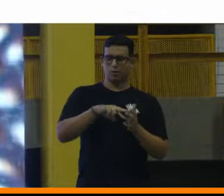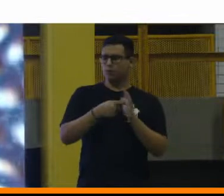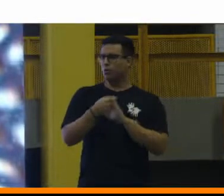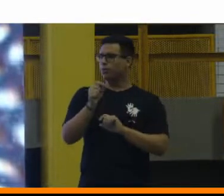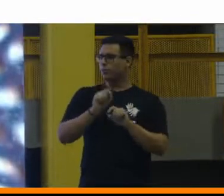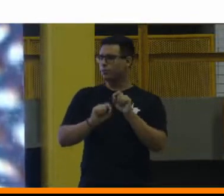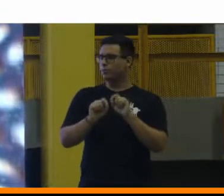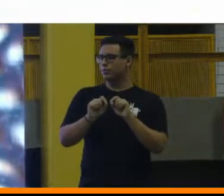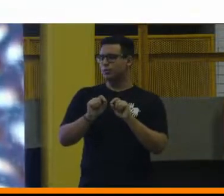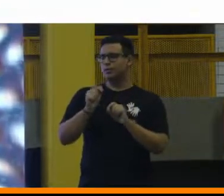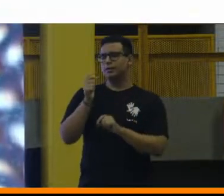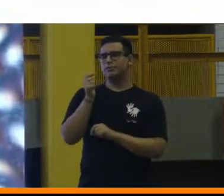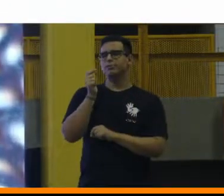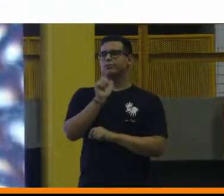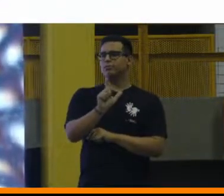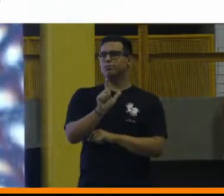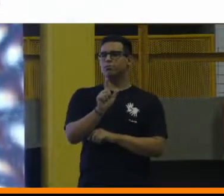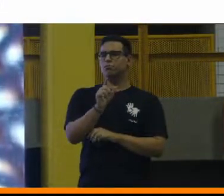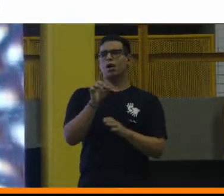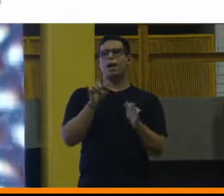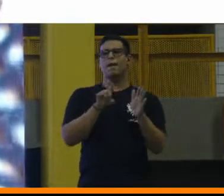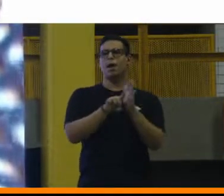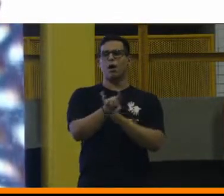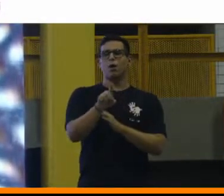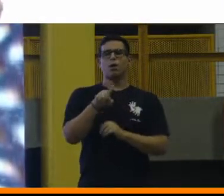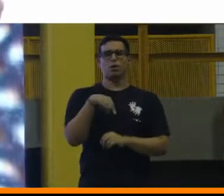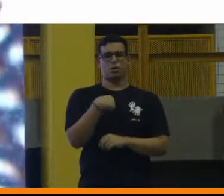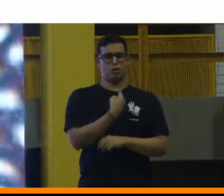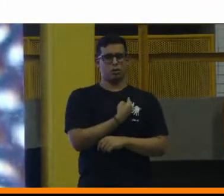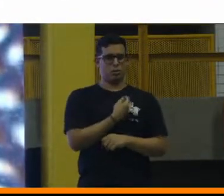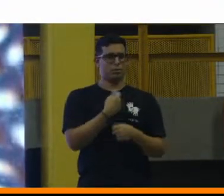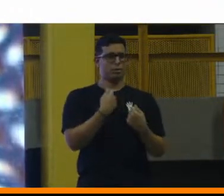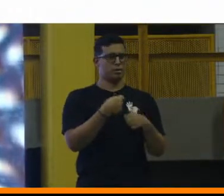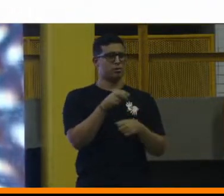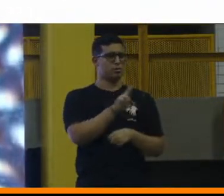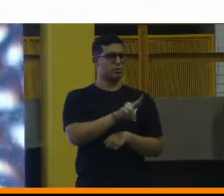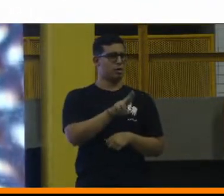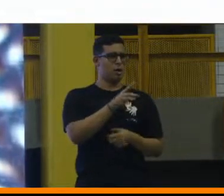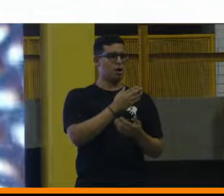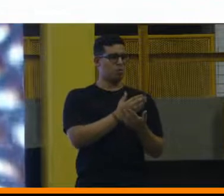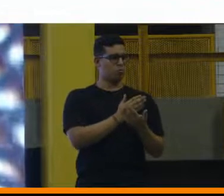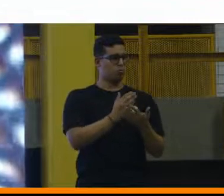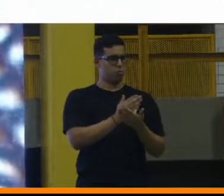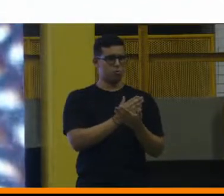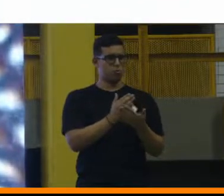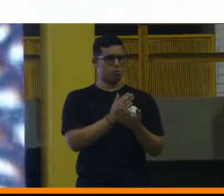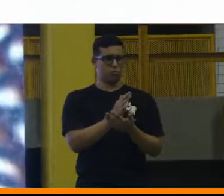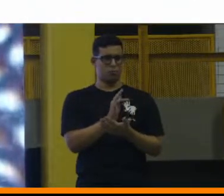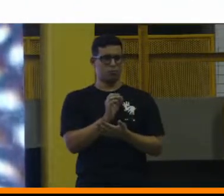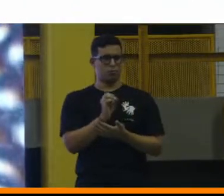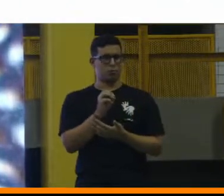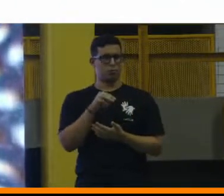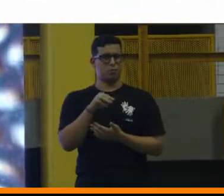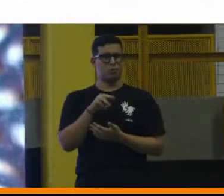Pergunta: a gente está precisando usar alguma fórmula aqui? Não.